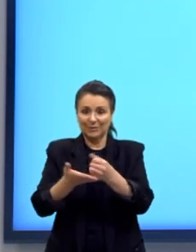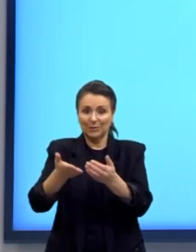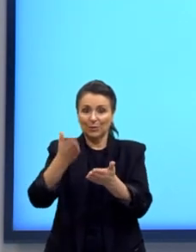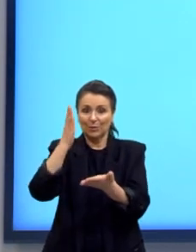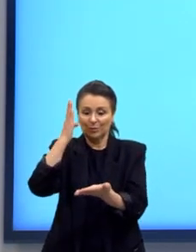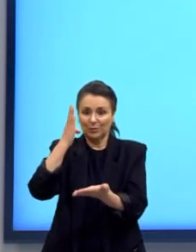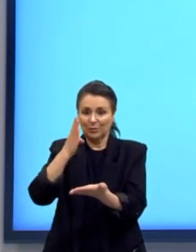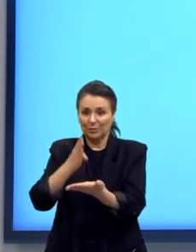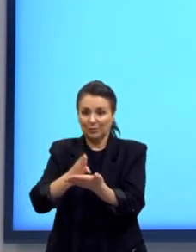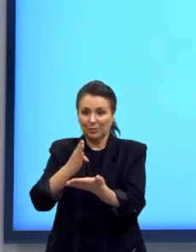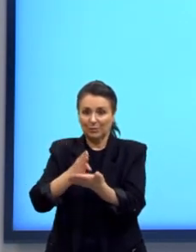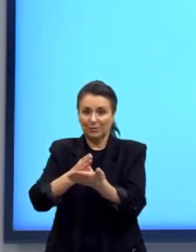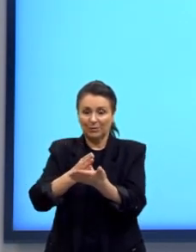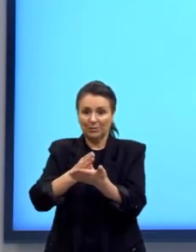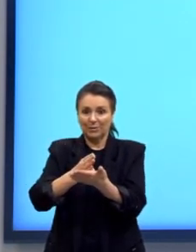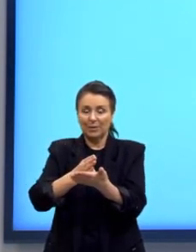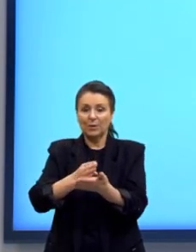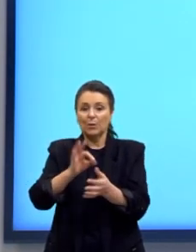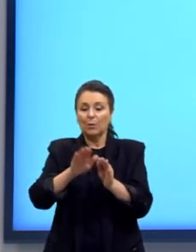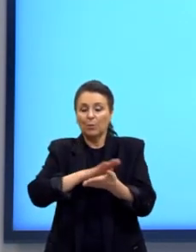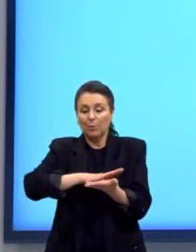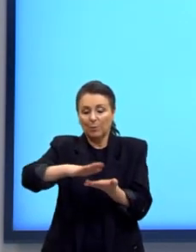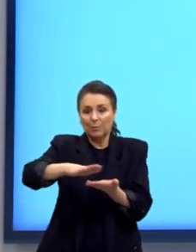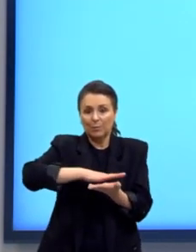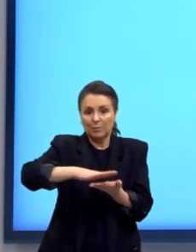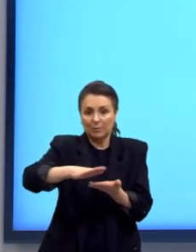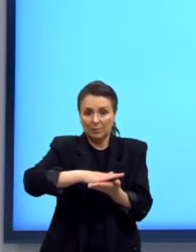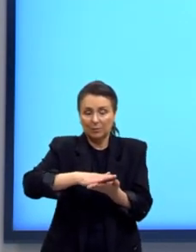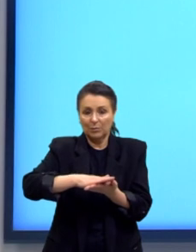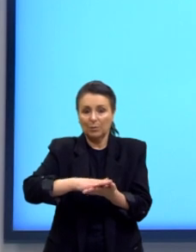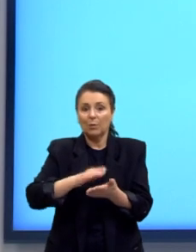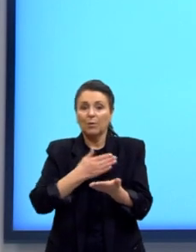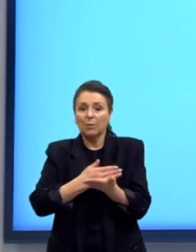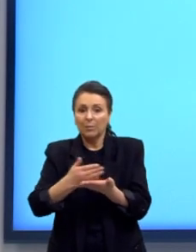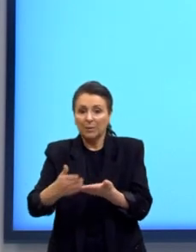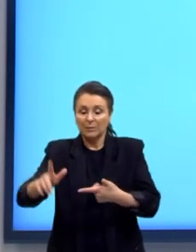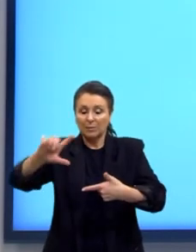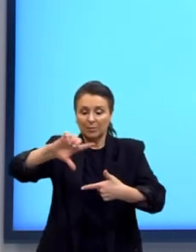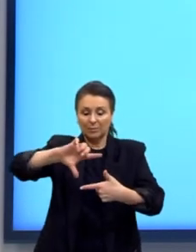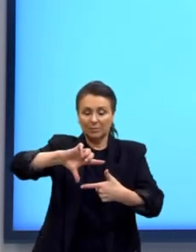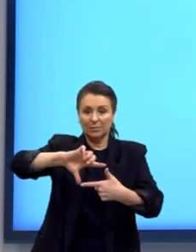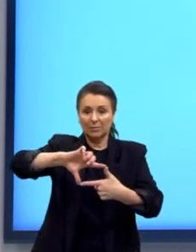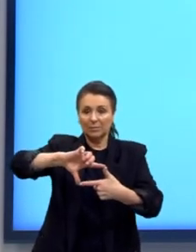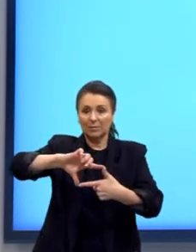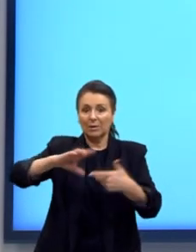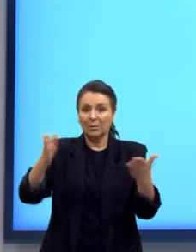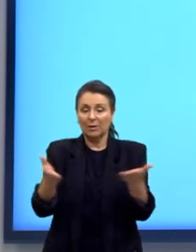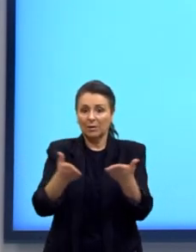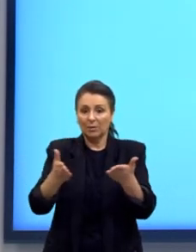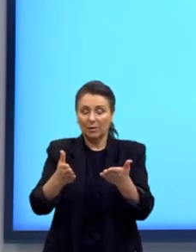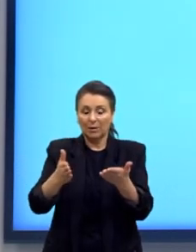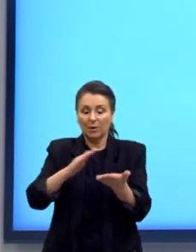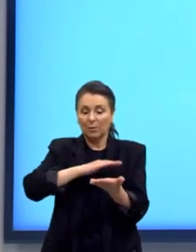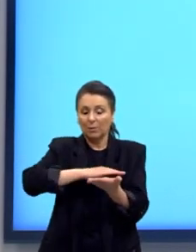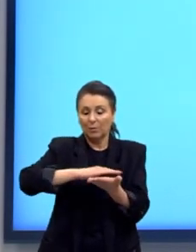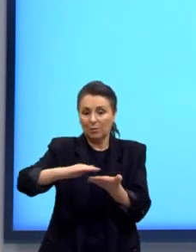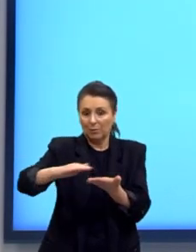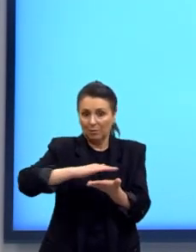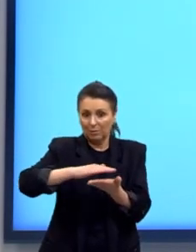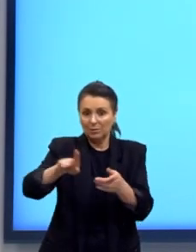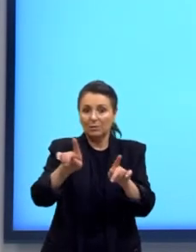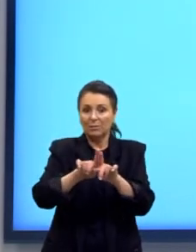intersecção entre o cilindro e esse plano forma então um retângulo Então seria né agora um corte